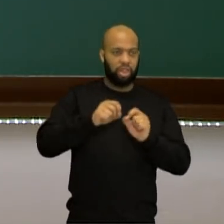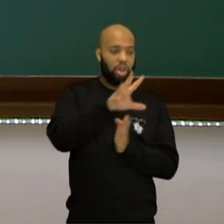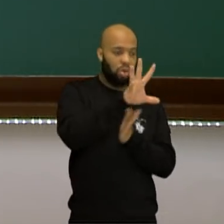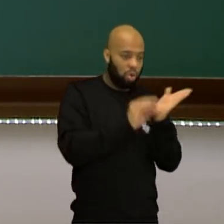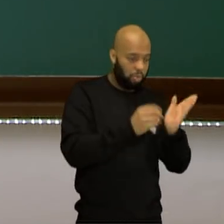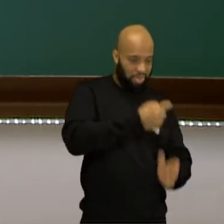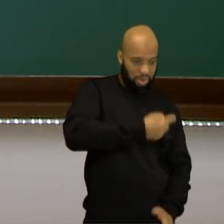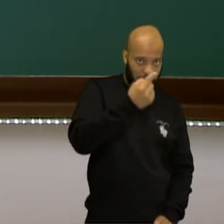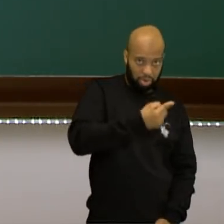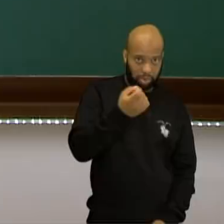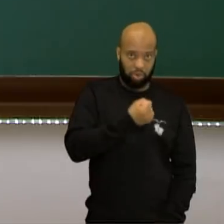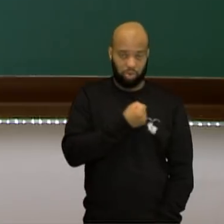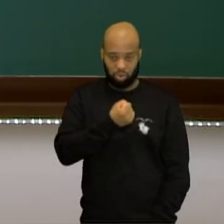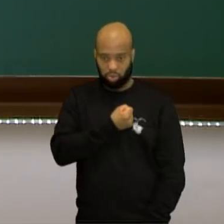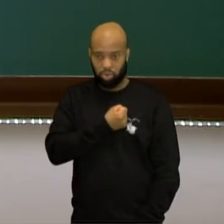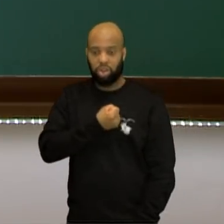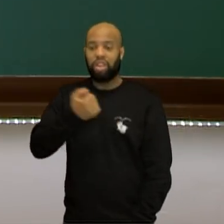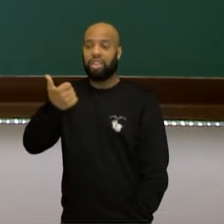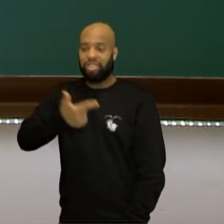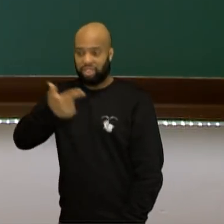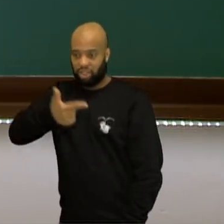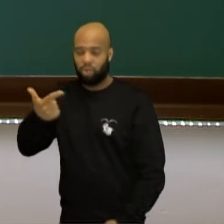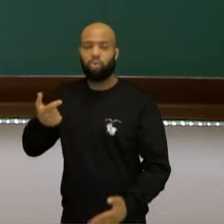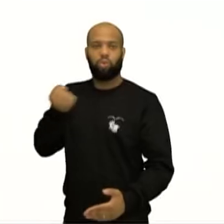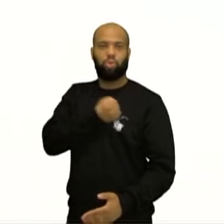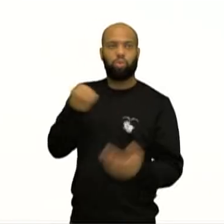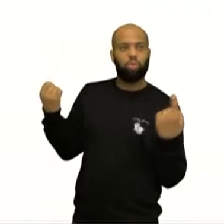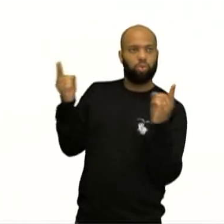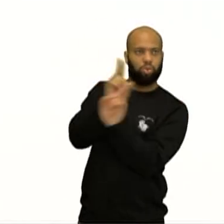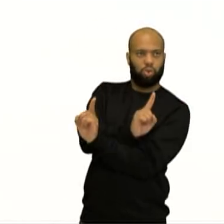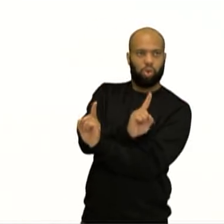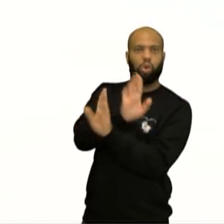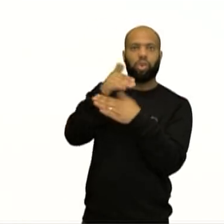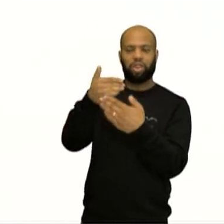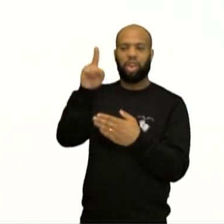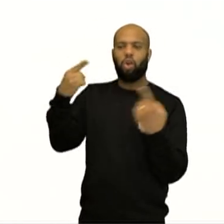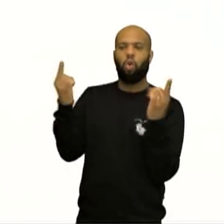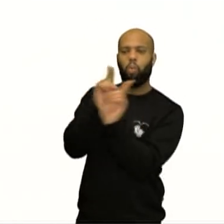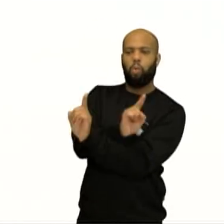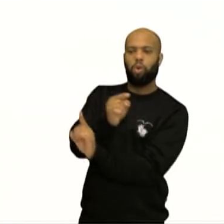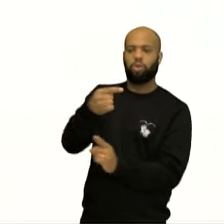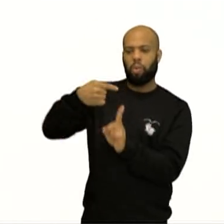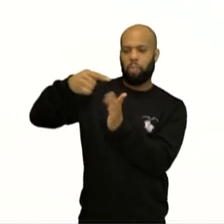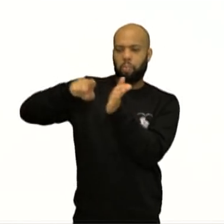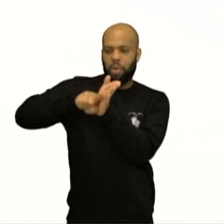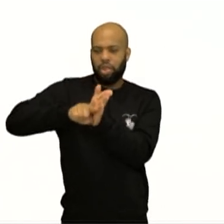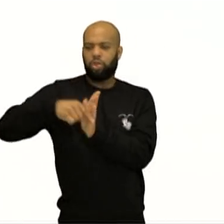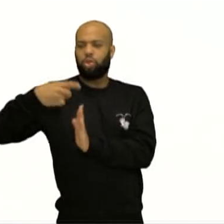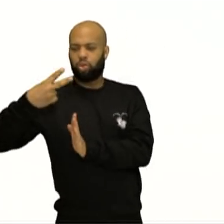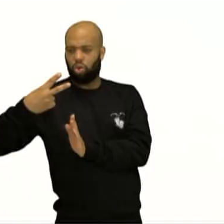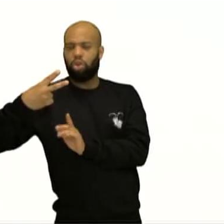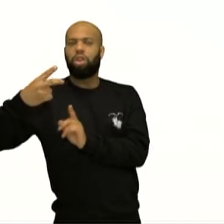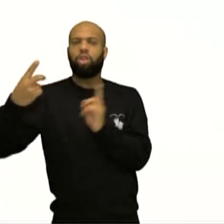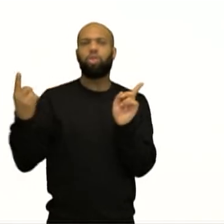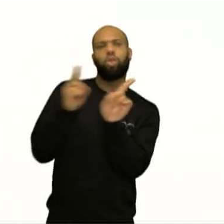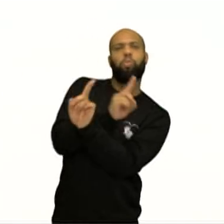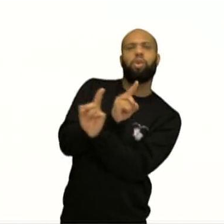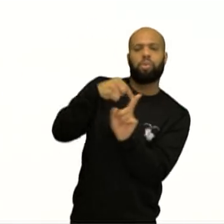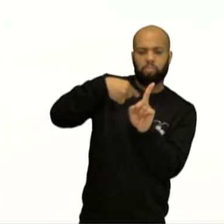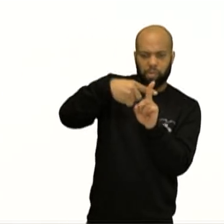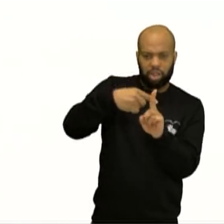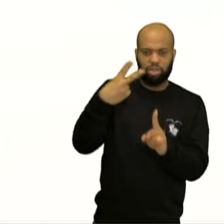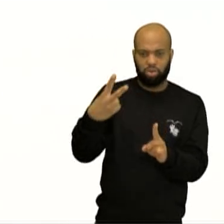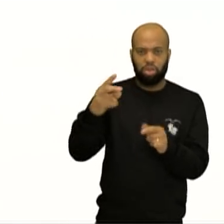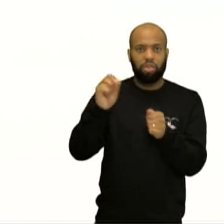primeiro, inverte o segundo, o oposto do menos 2 seria mais 2 e faz a continha. Números com sinais